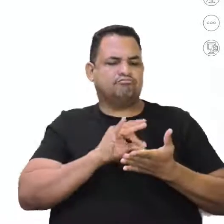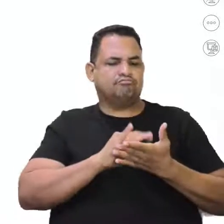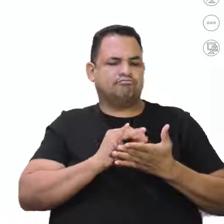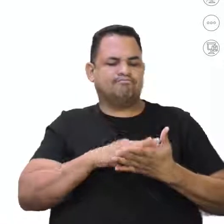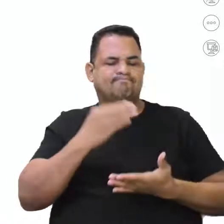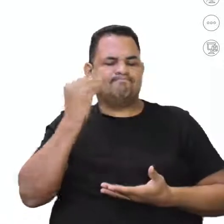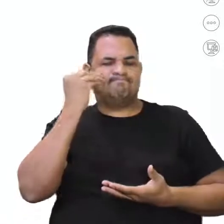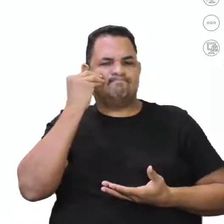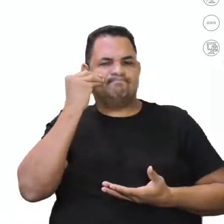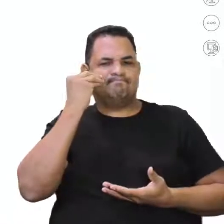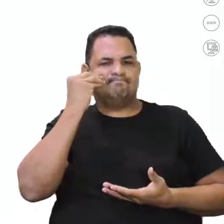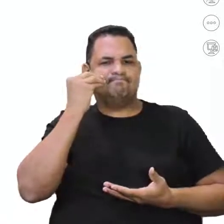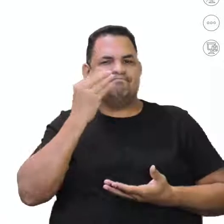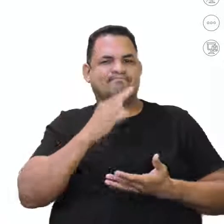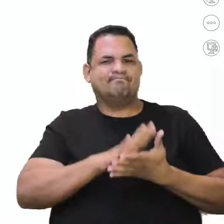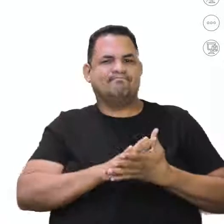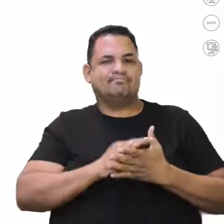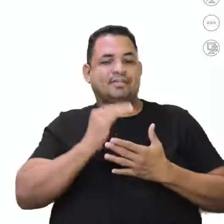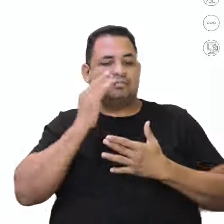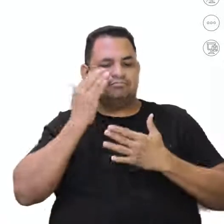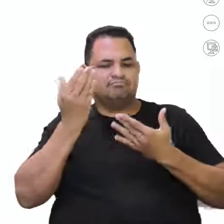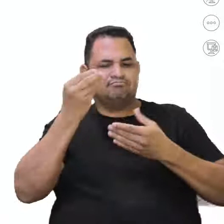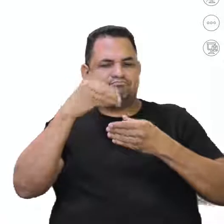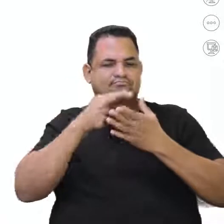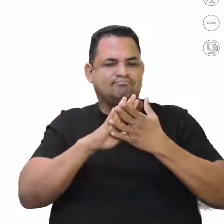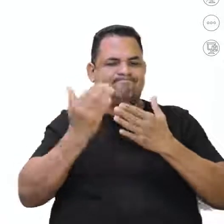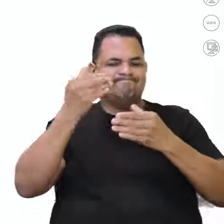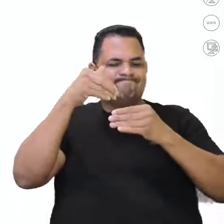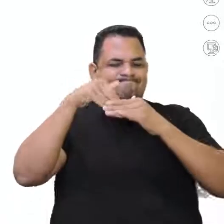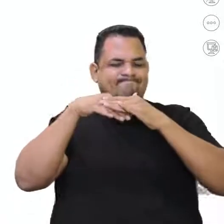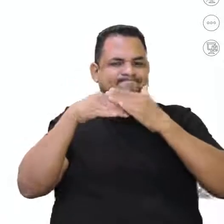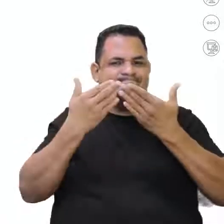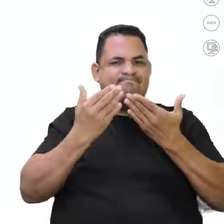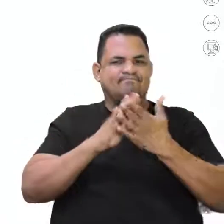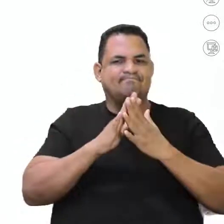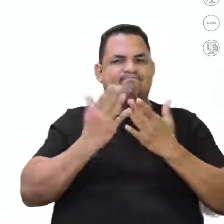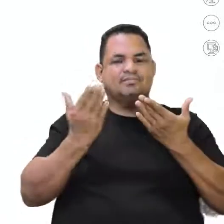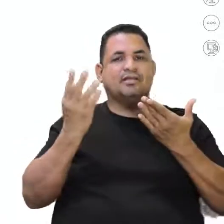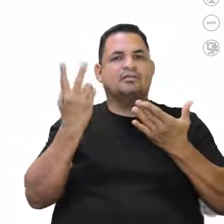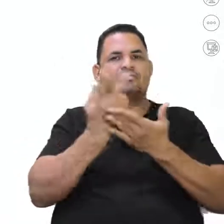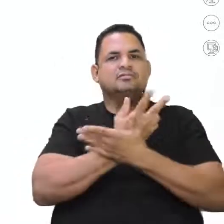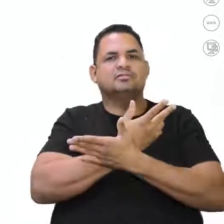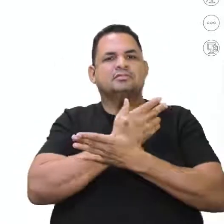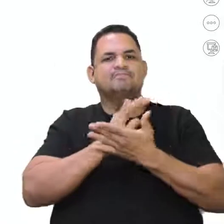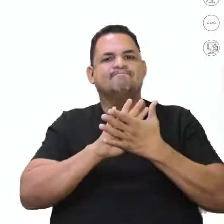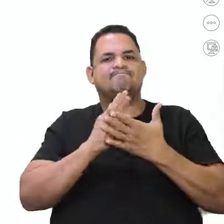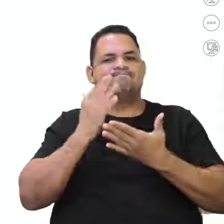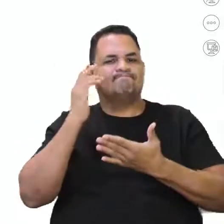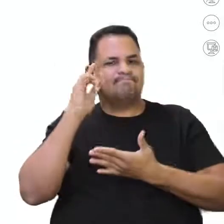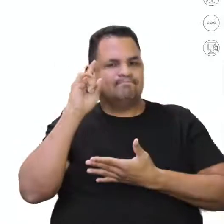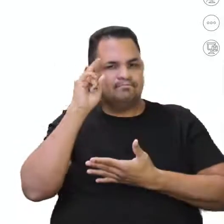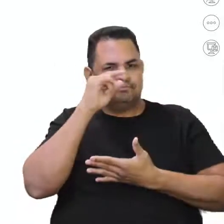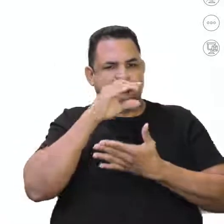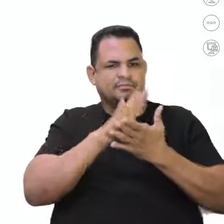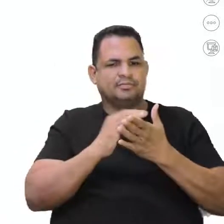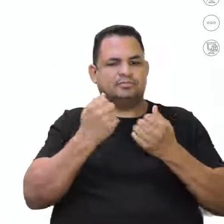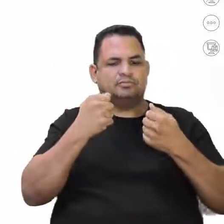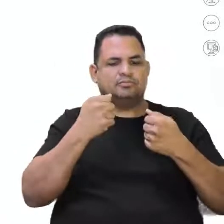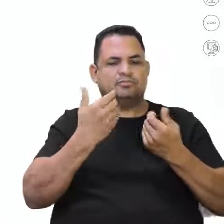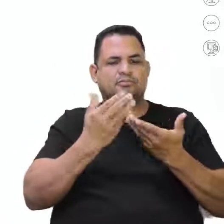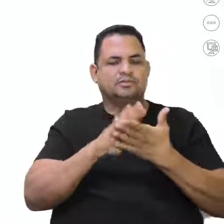das experiências mais misteriosas, os fenômenos, né, mais misteriosos que uma pessoa